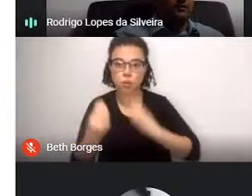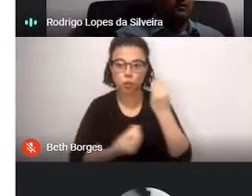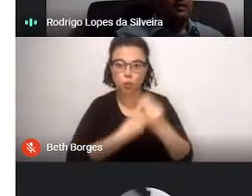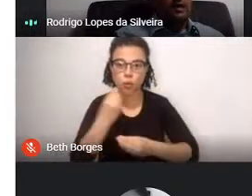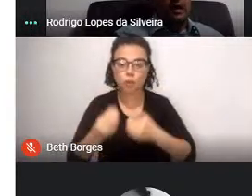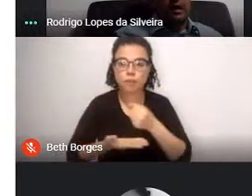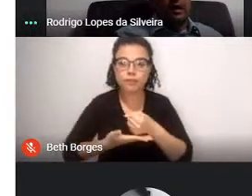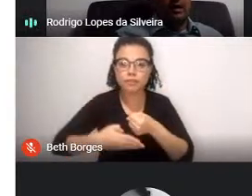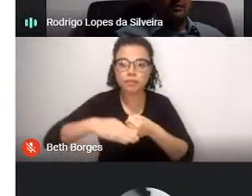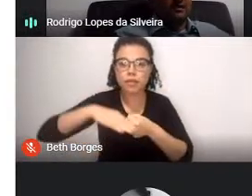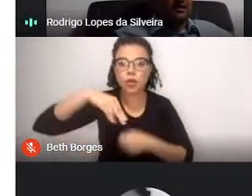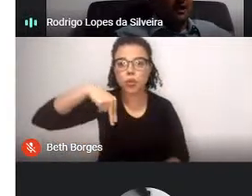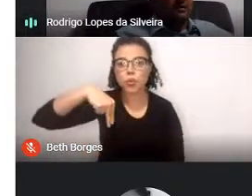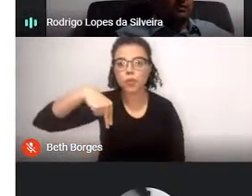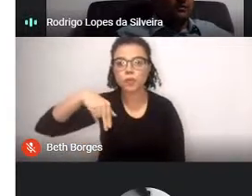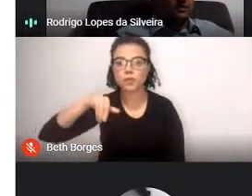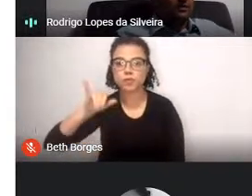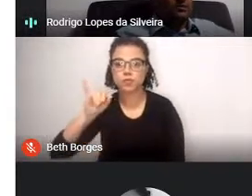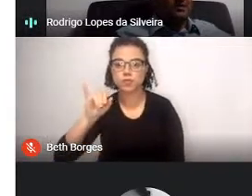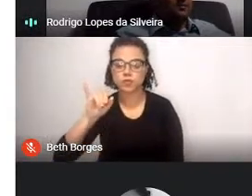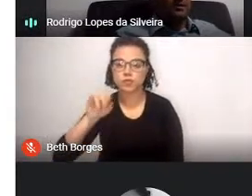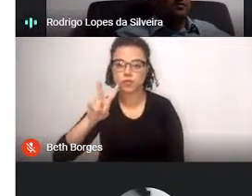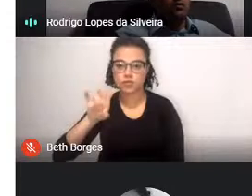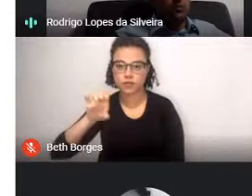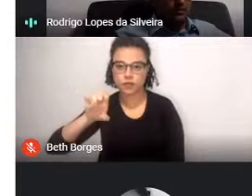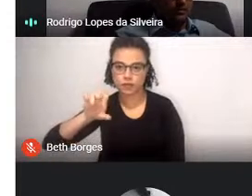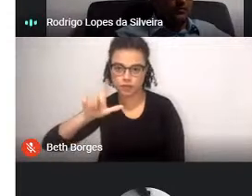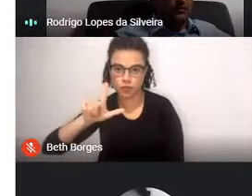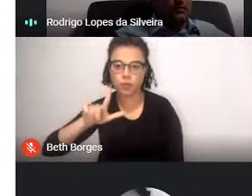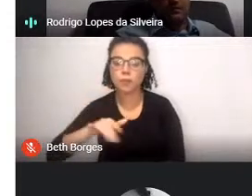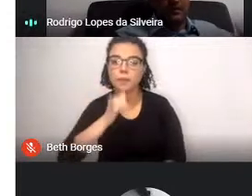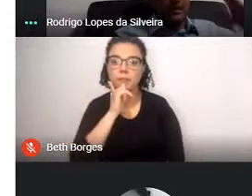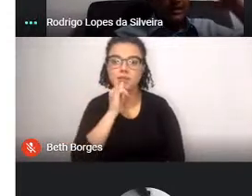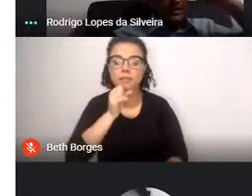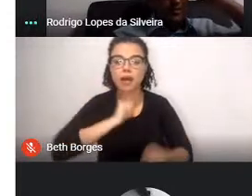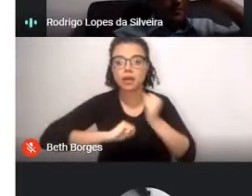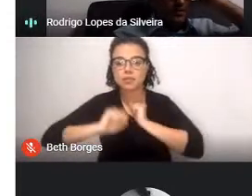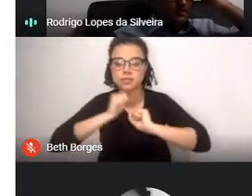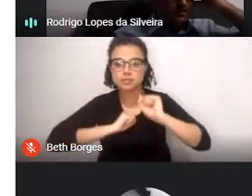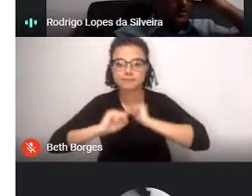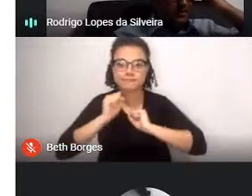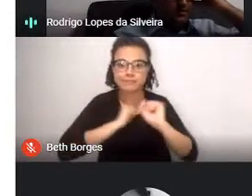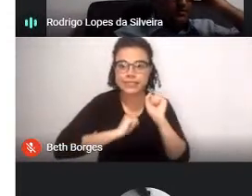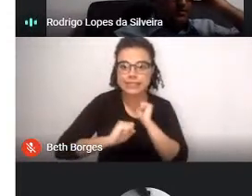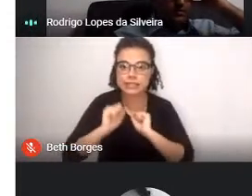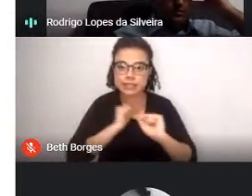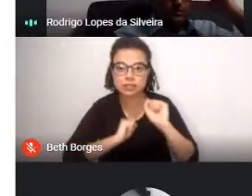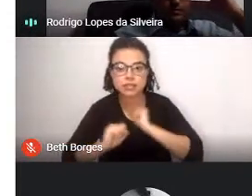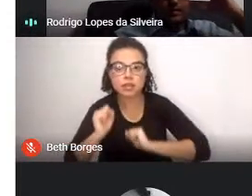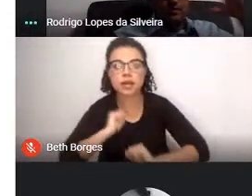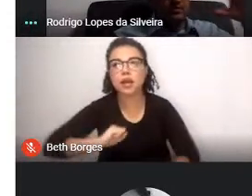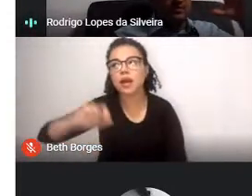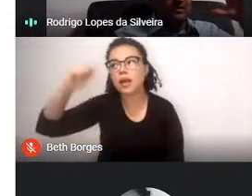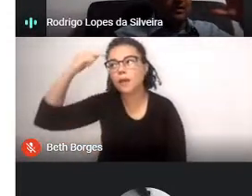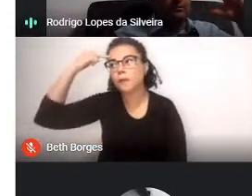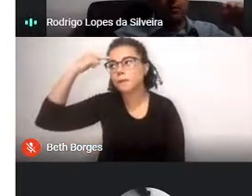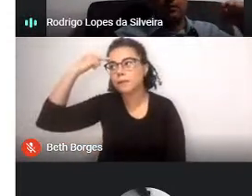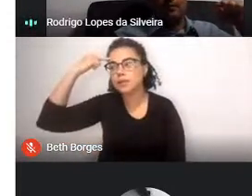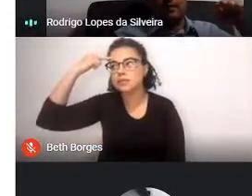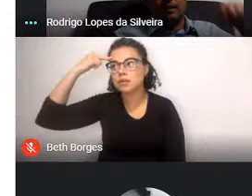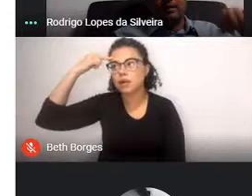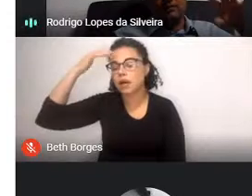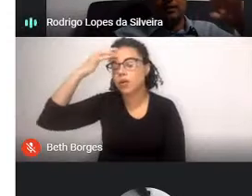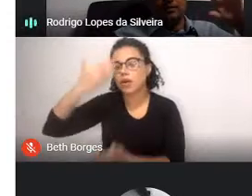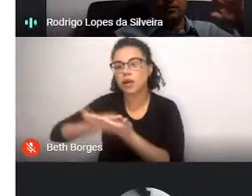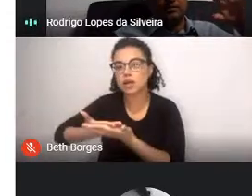psicologicamente falando. A ansiedade, nós acreditamos sempre que é só uma, ou seja, eu penso, eu acredito que eu tenho uma ansiedade.